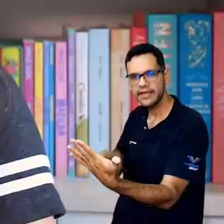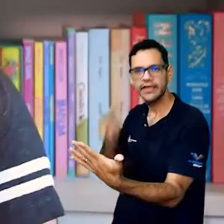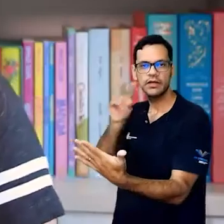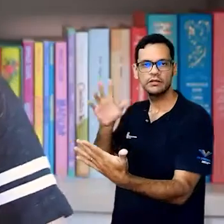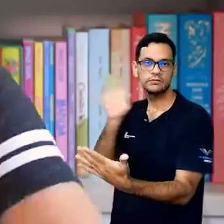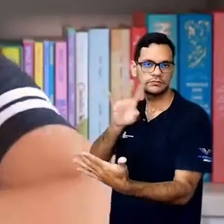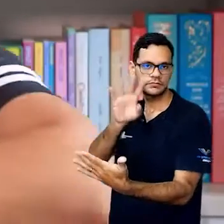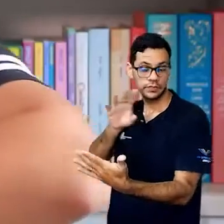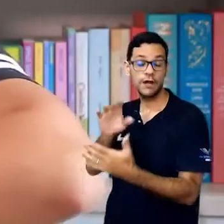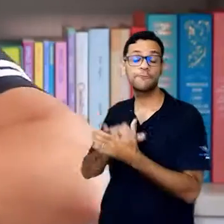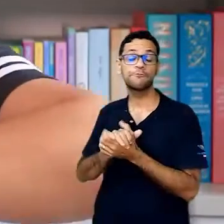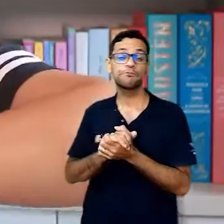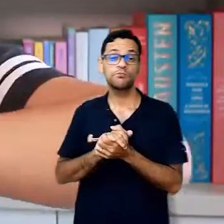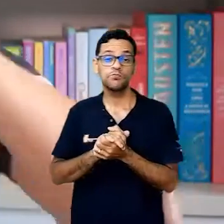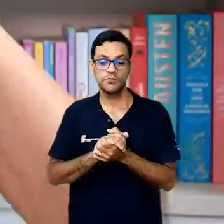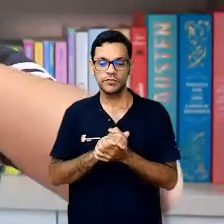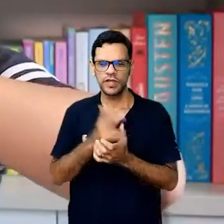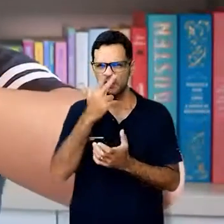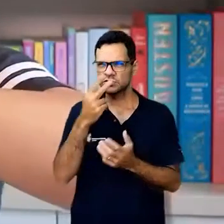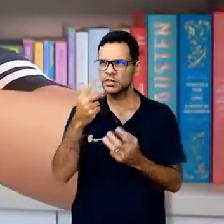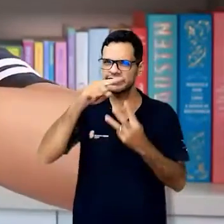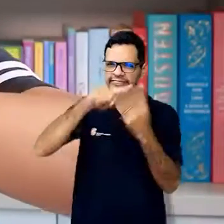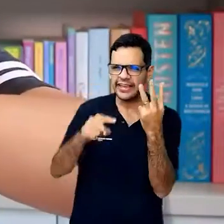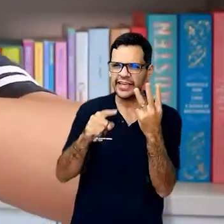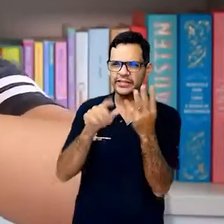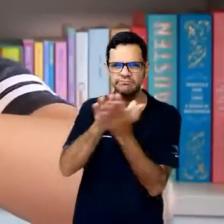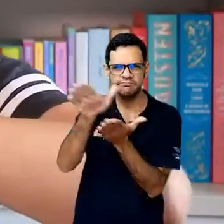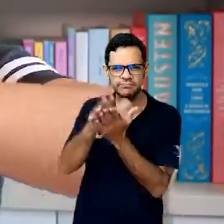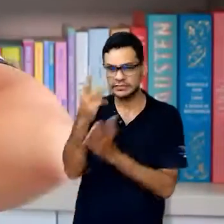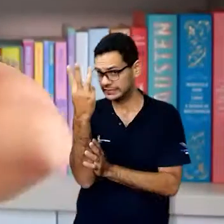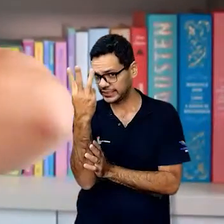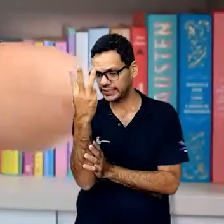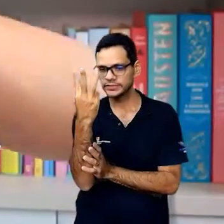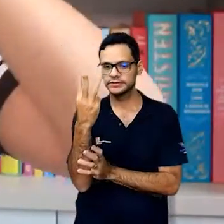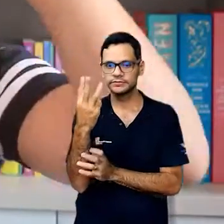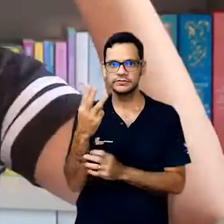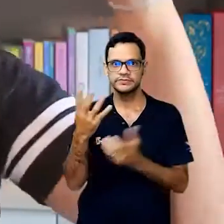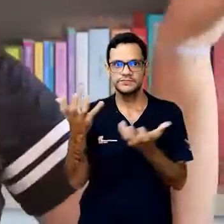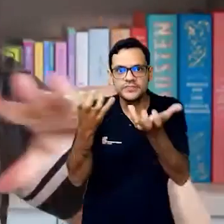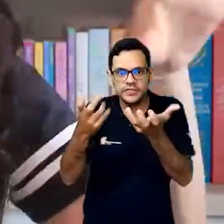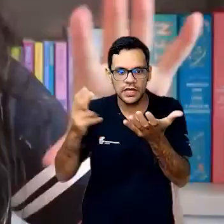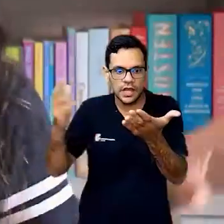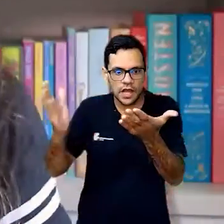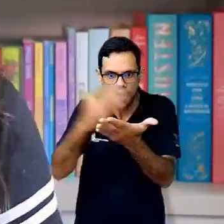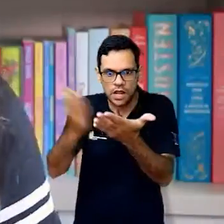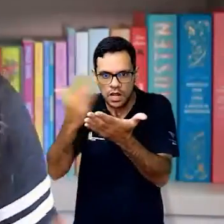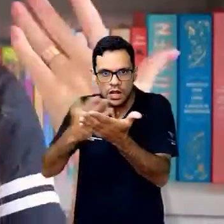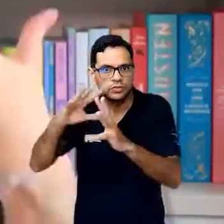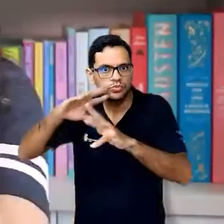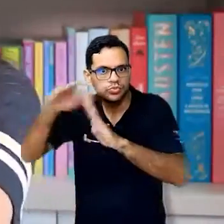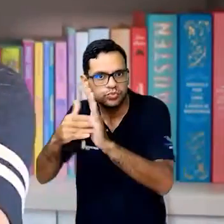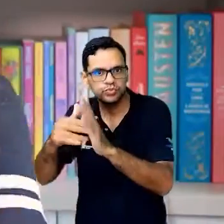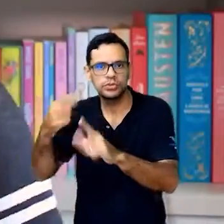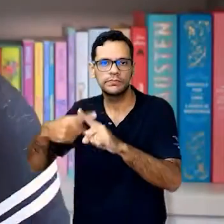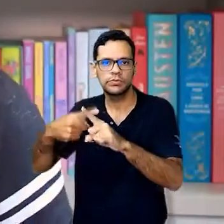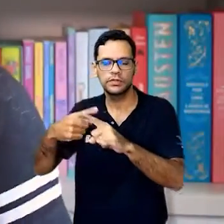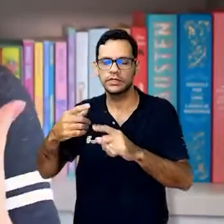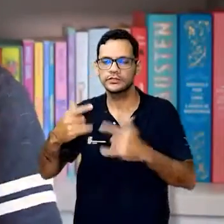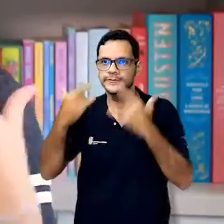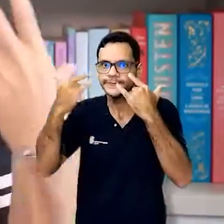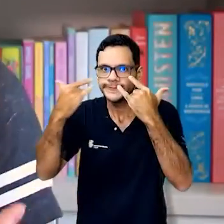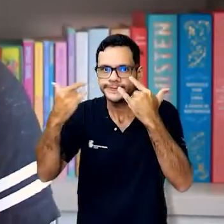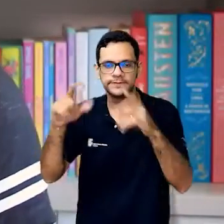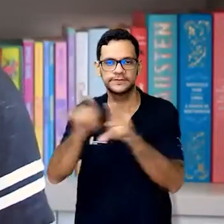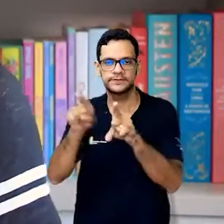livros já publicados, eu acho que acaba nesse 3º livro, né, não tenho certeza. Mas assim, você quer ler todos eles na sequência, assim,